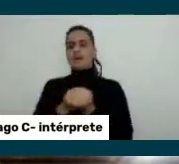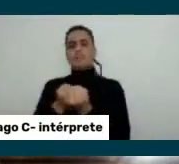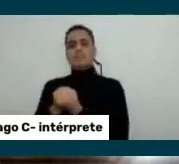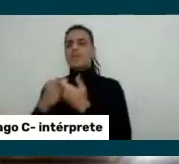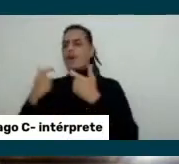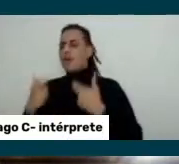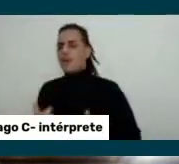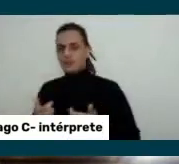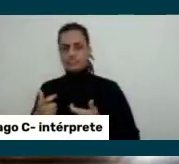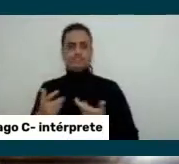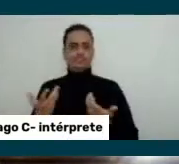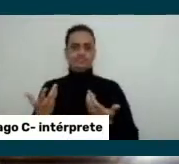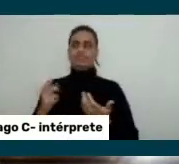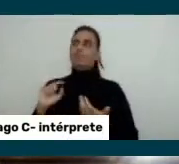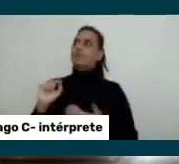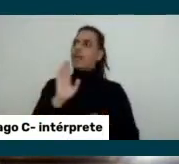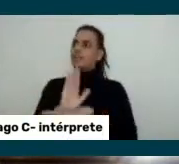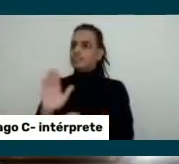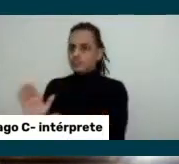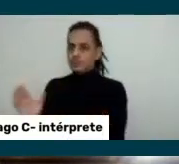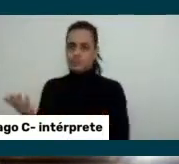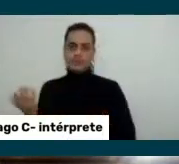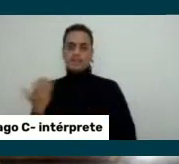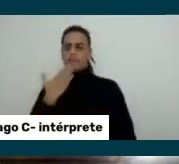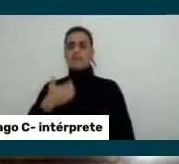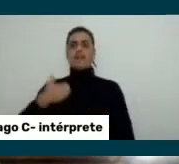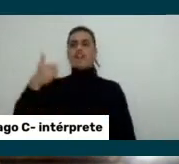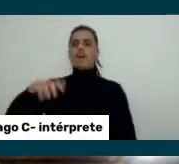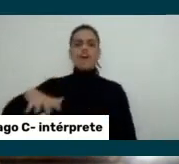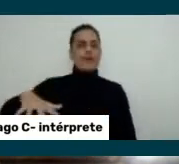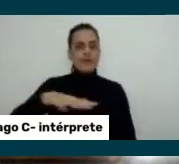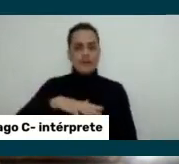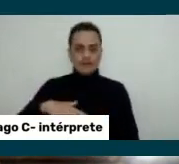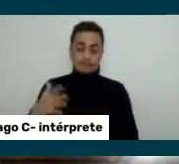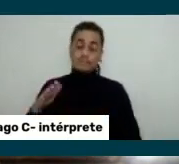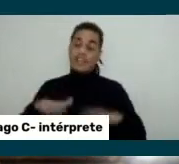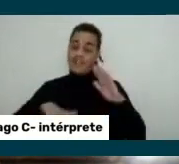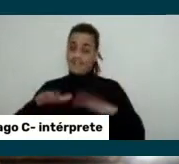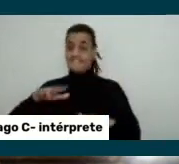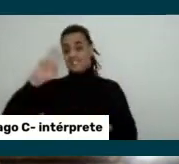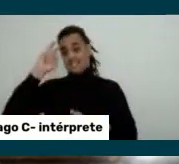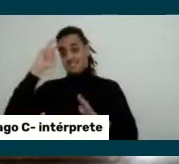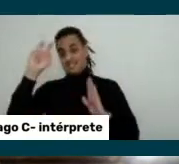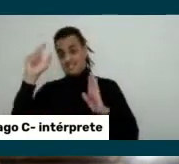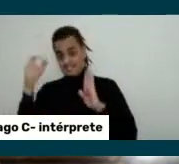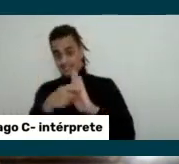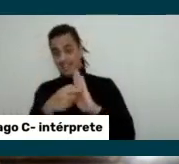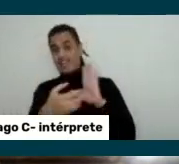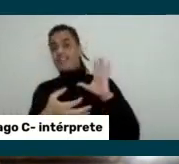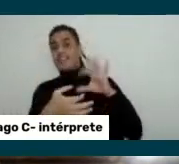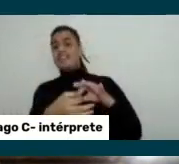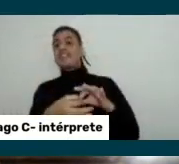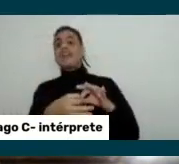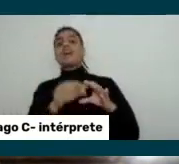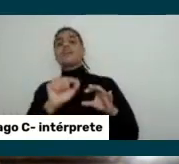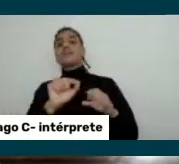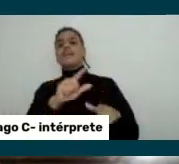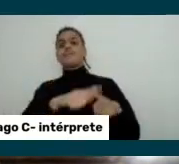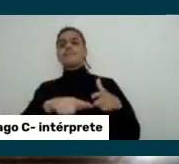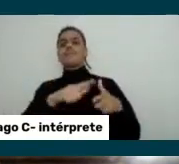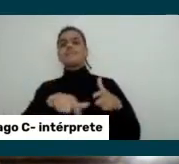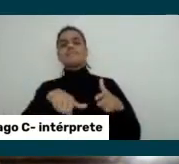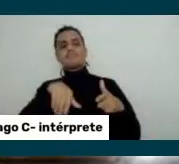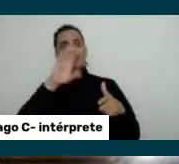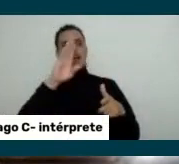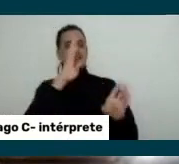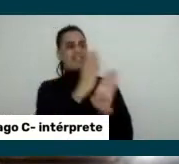é eficaz. Costuma ser mais eficaz o apoio de IA generativa para problemas que são bem definidos. À